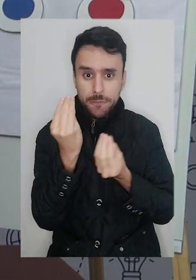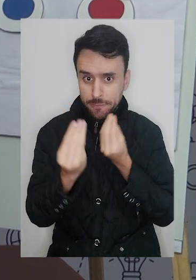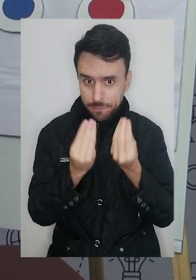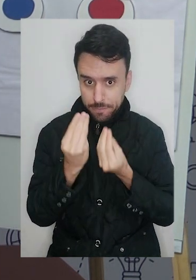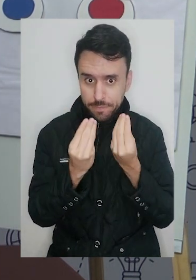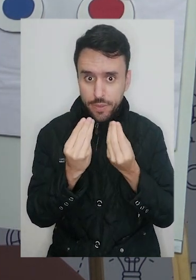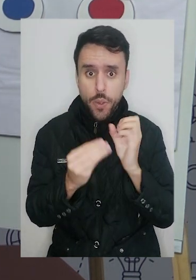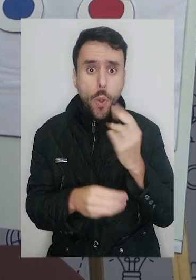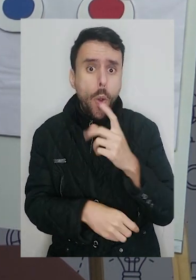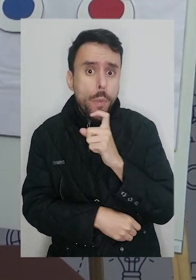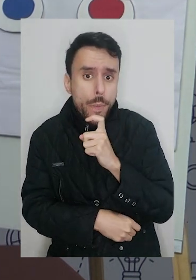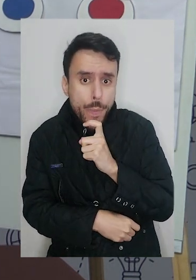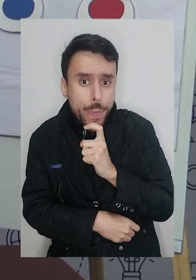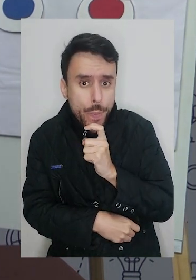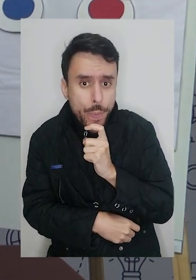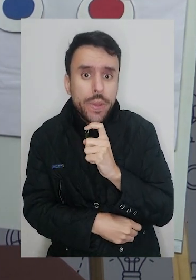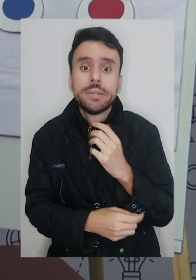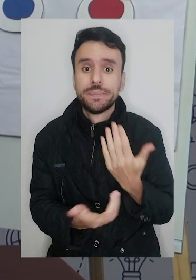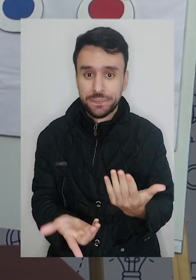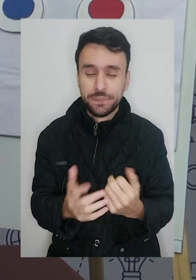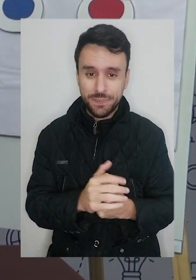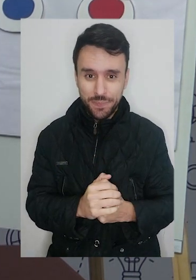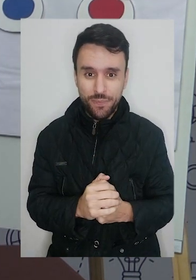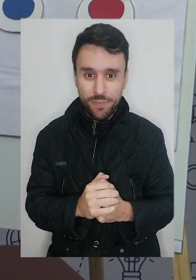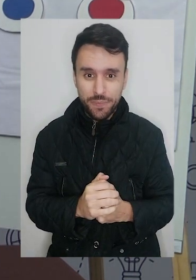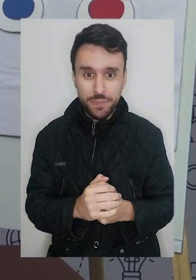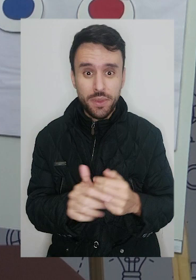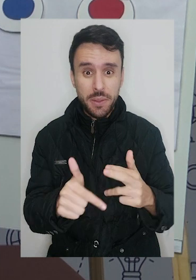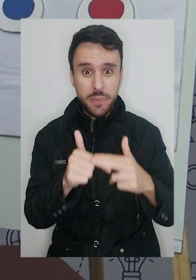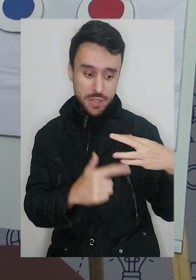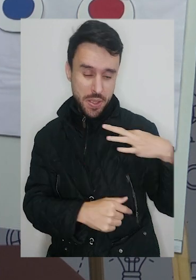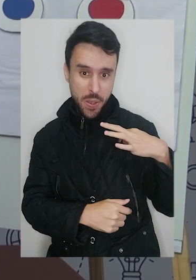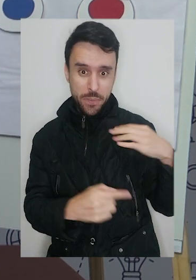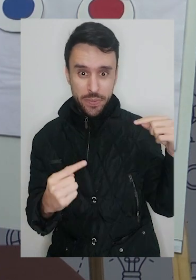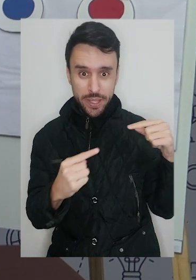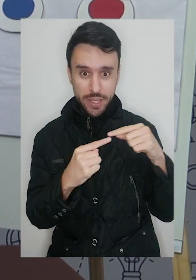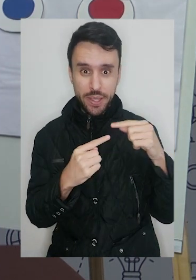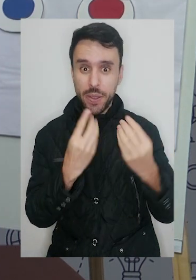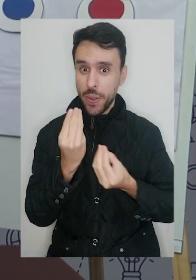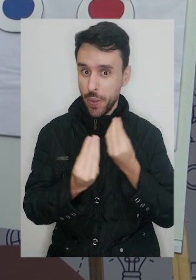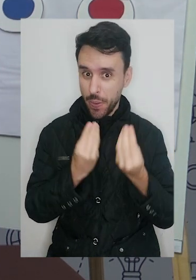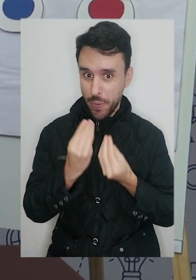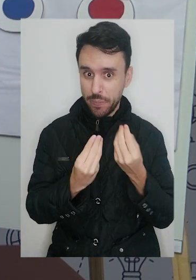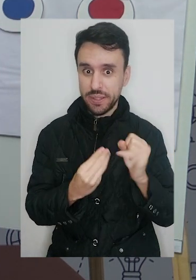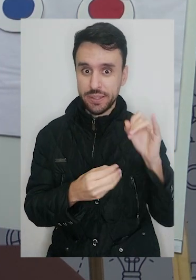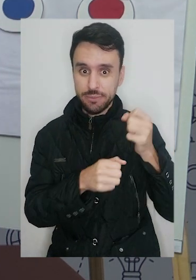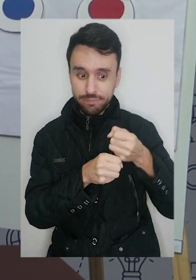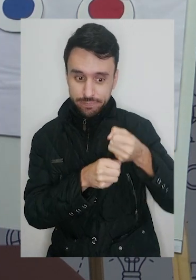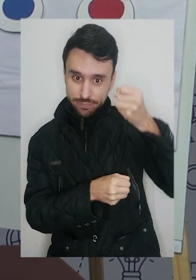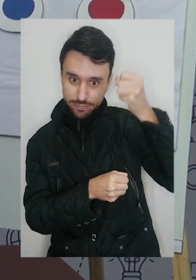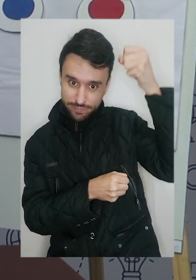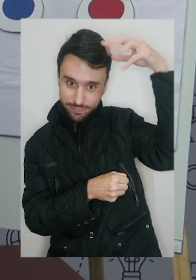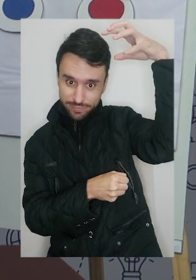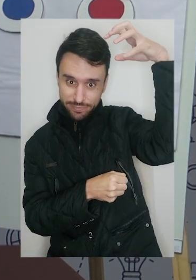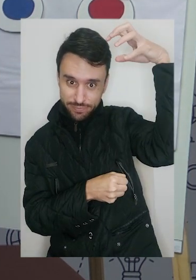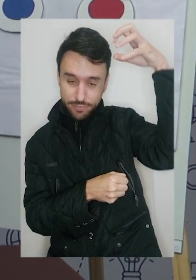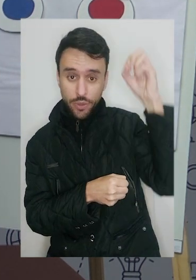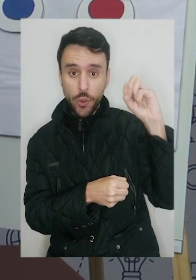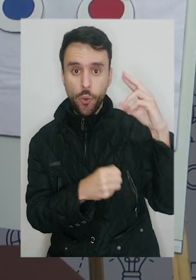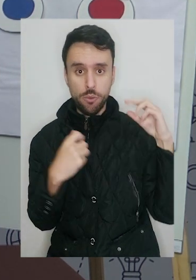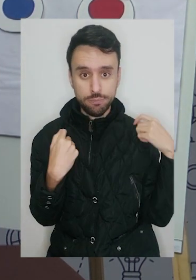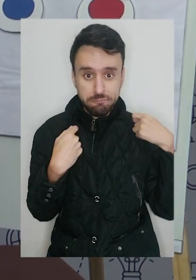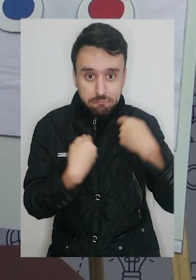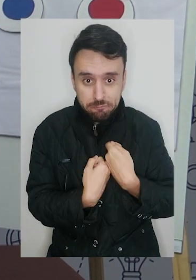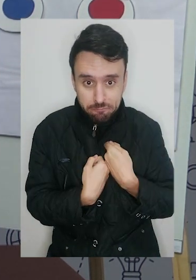pode esfriar. Aí nós podemos saber a roupa que nós vamos sair, se nós podemos levar um guarda-chuva, ou se a gente vai levar um